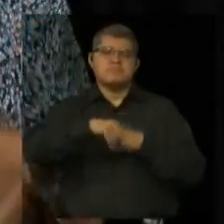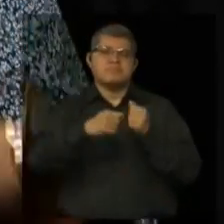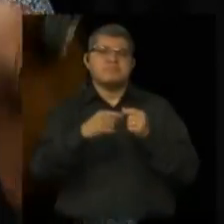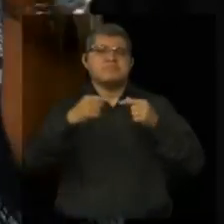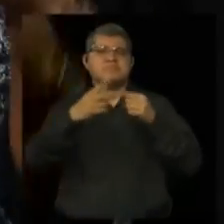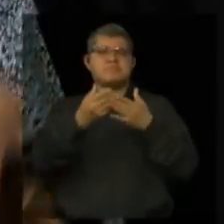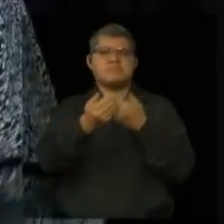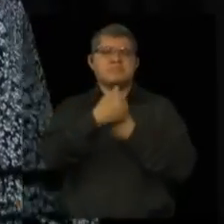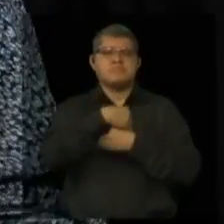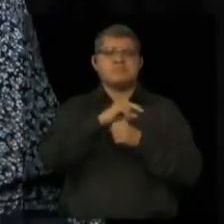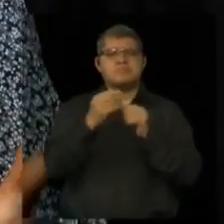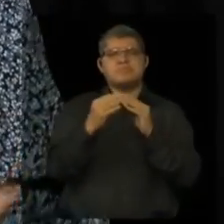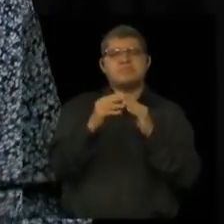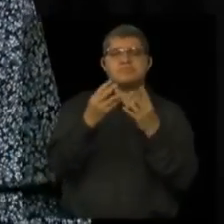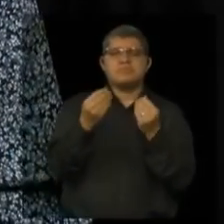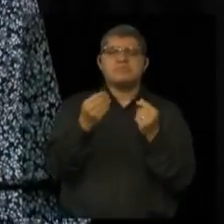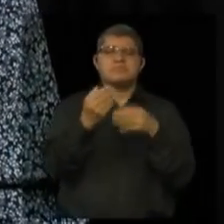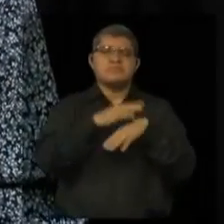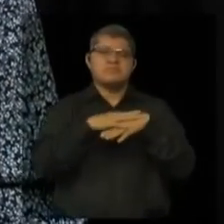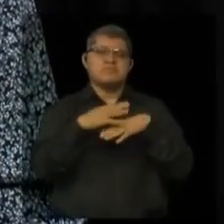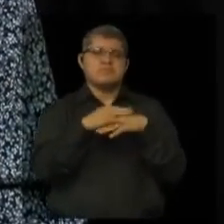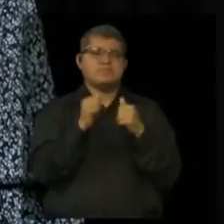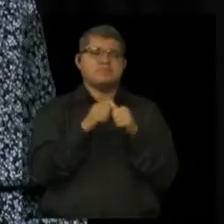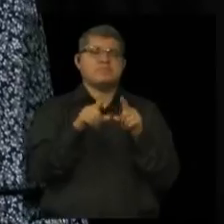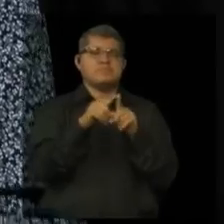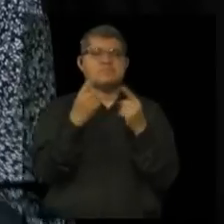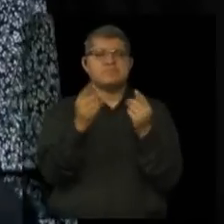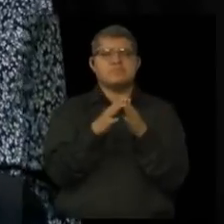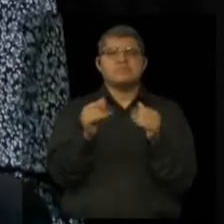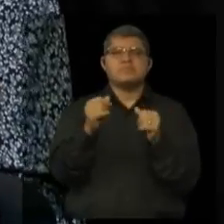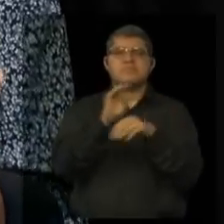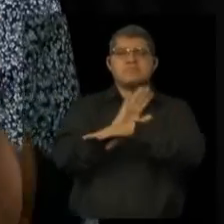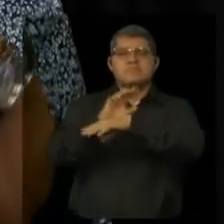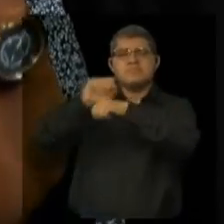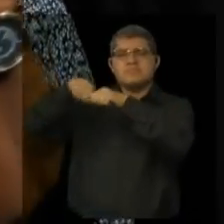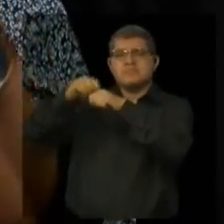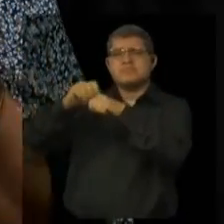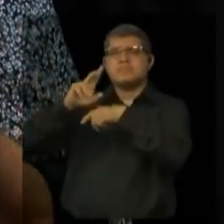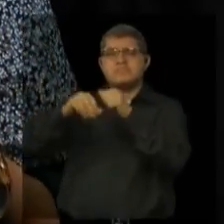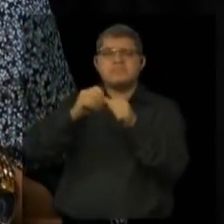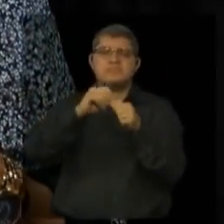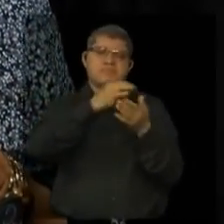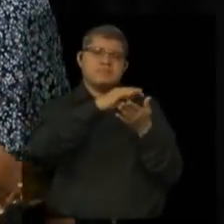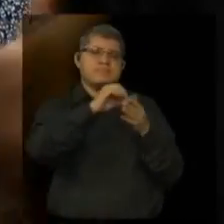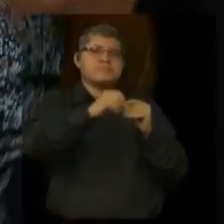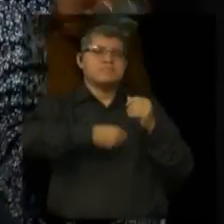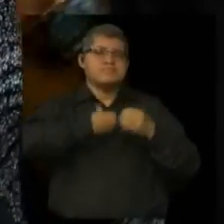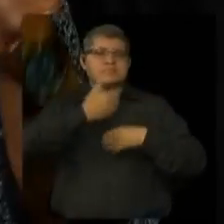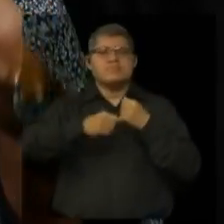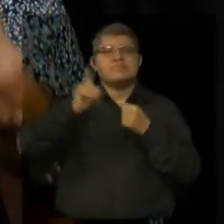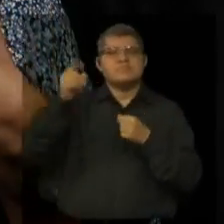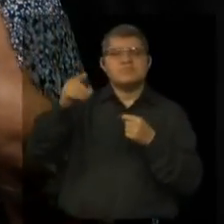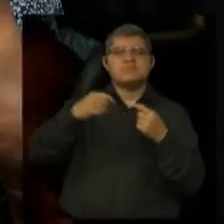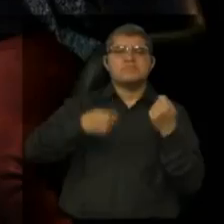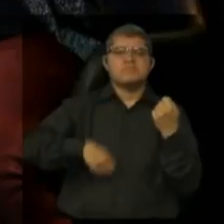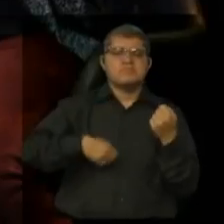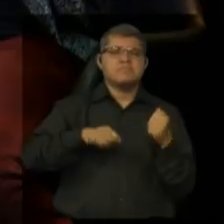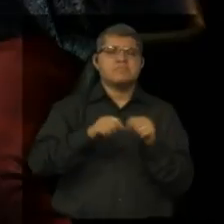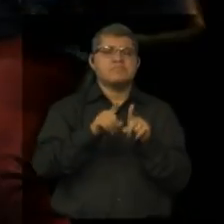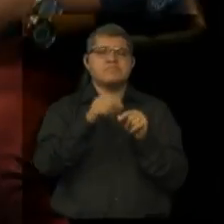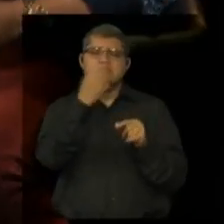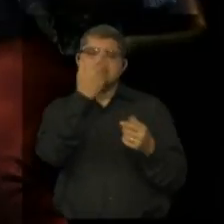inclusive, guardado isso em casa com muito carinho, um vídeo em que eu estou recitando poesia e ele tocando. Né? Então